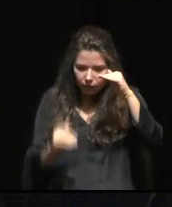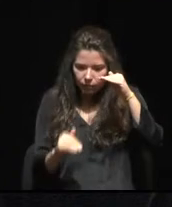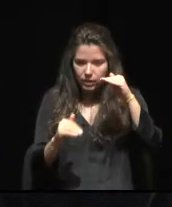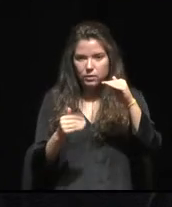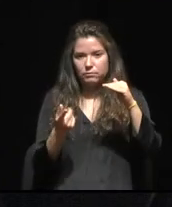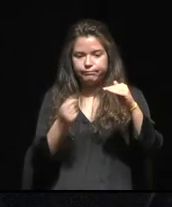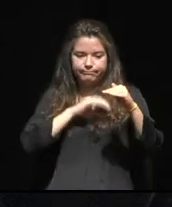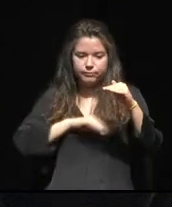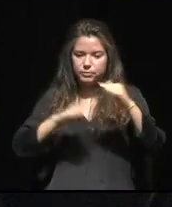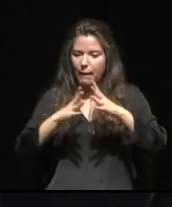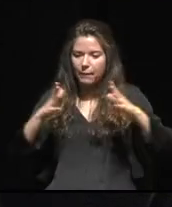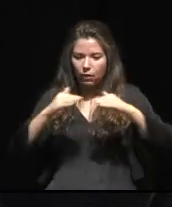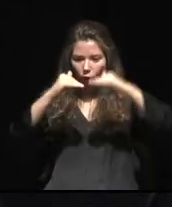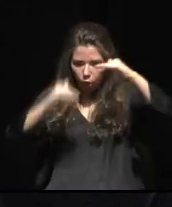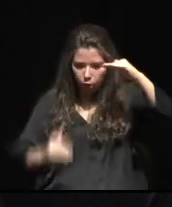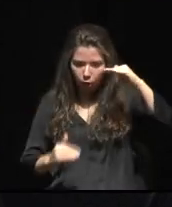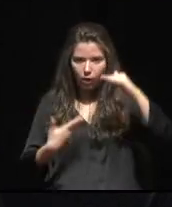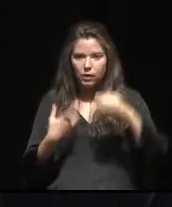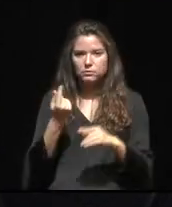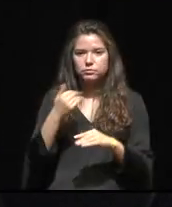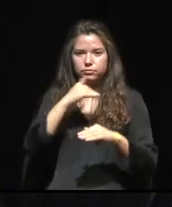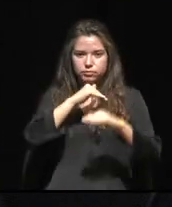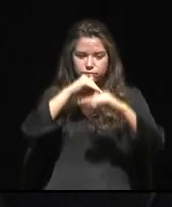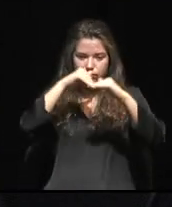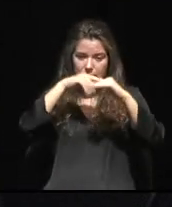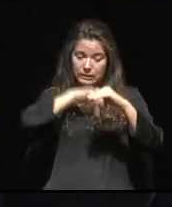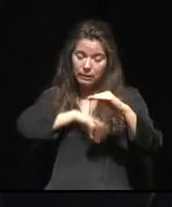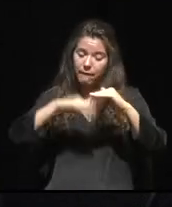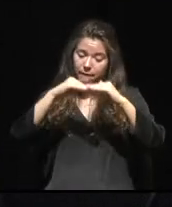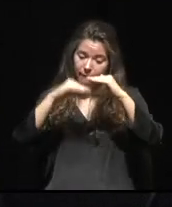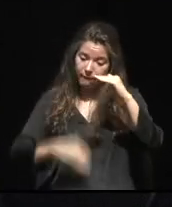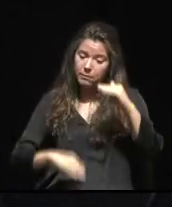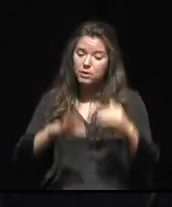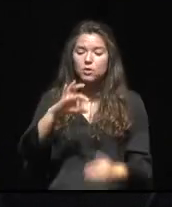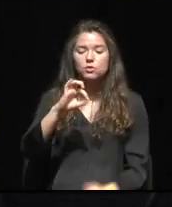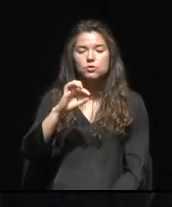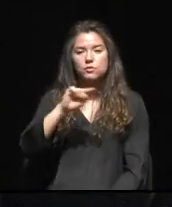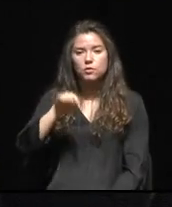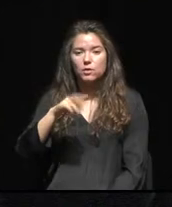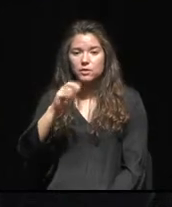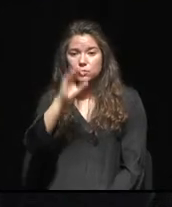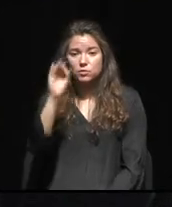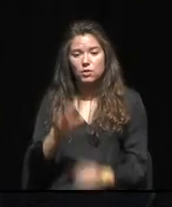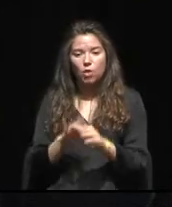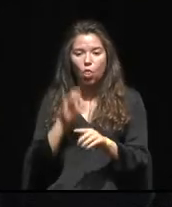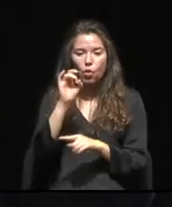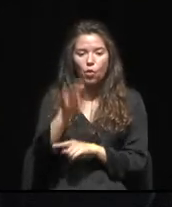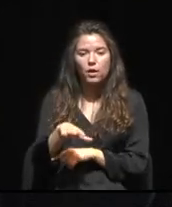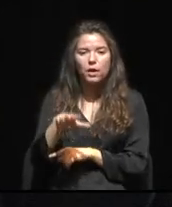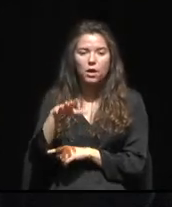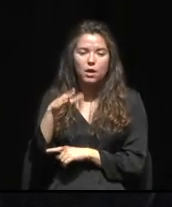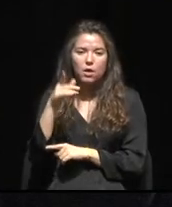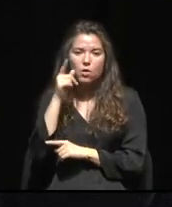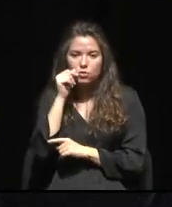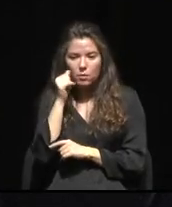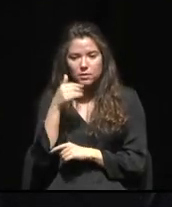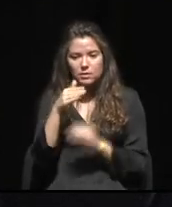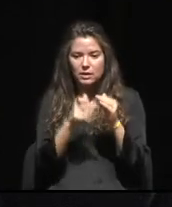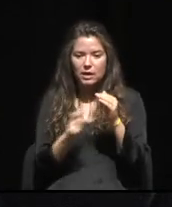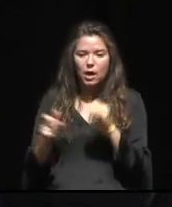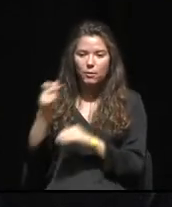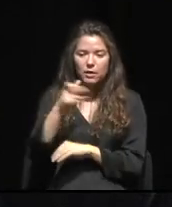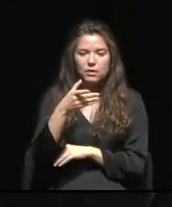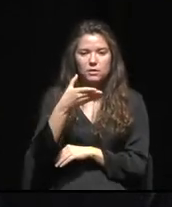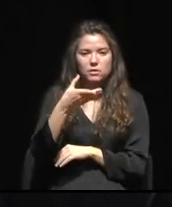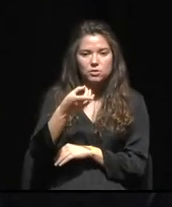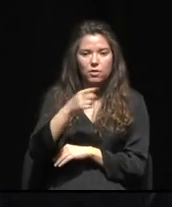salarial é maior as mulheres recebem menos 18,3 que os homens que aumenta para 19,7